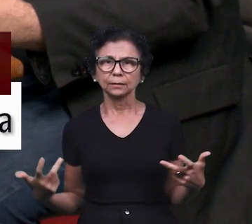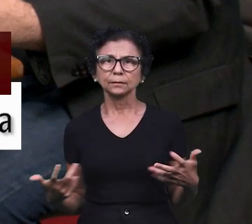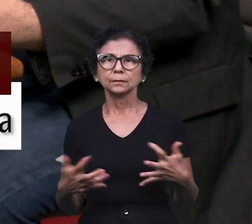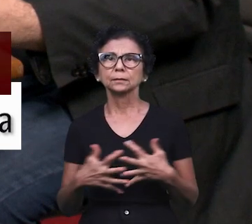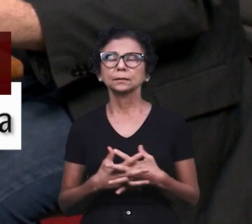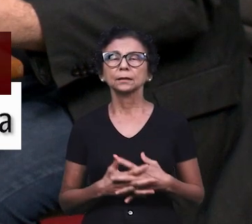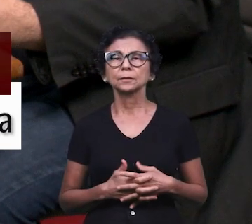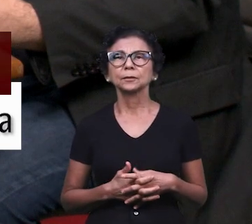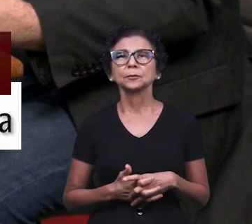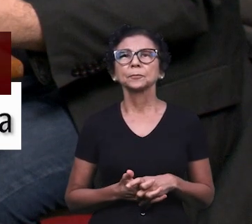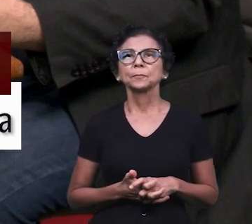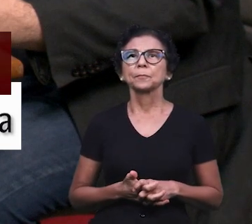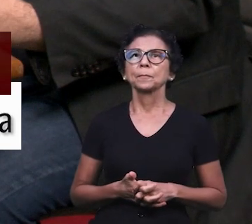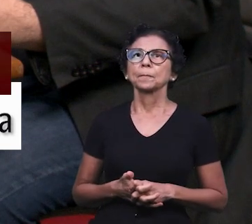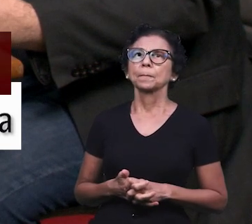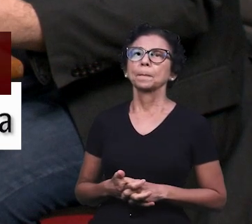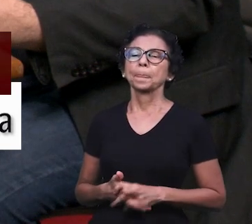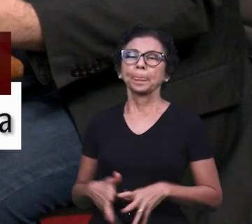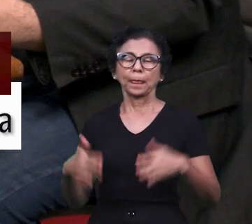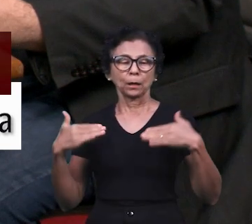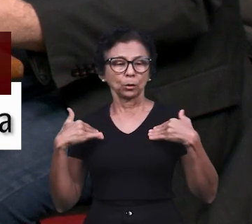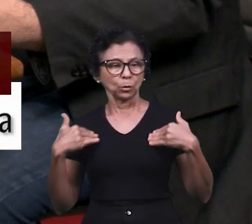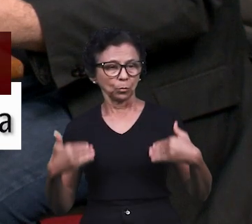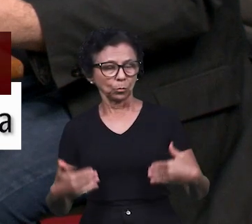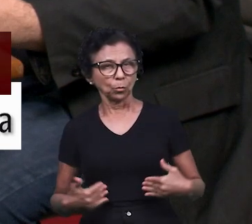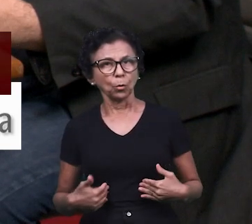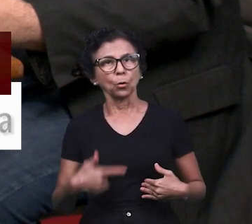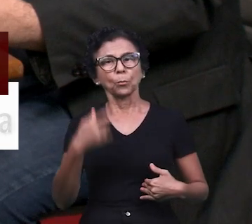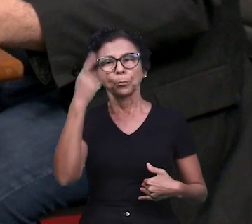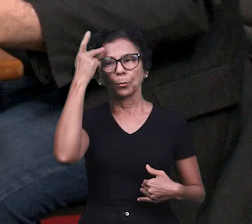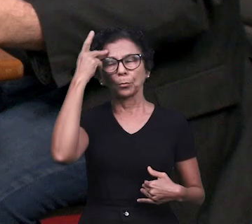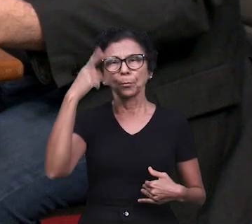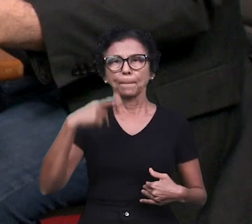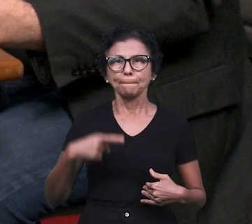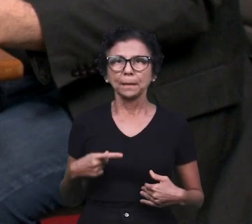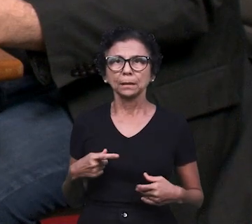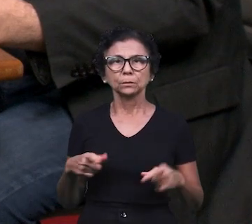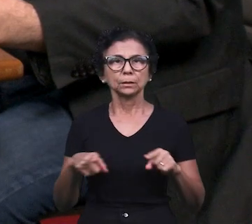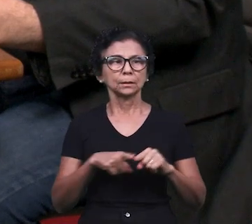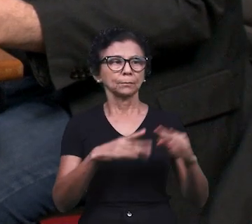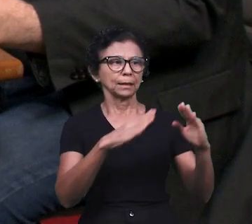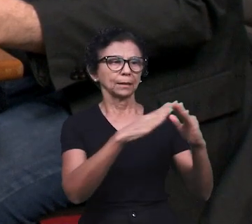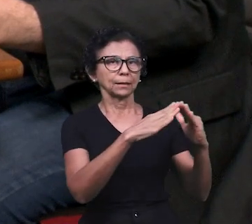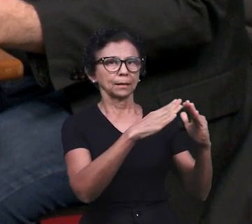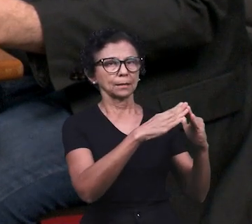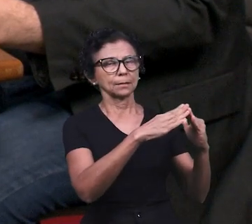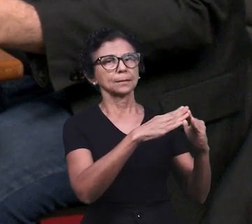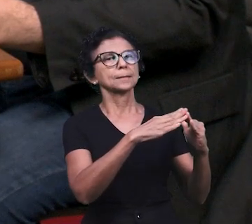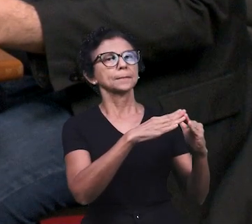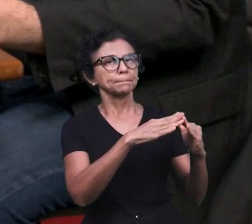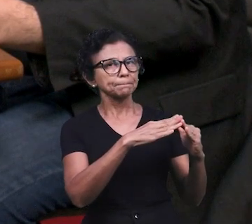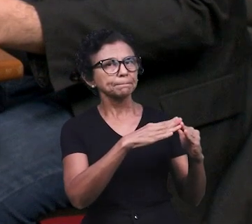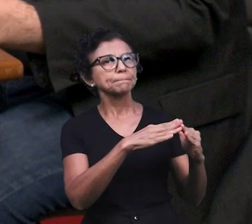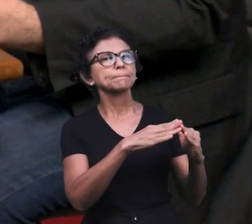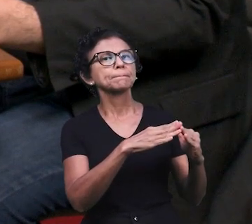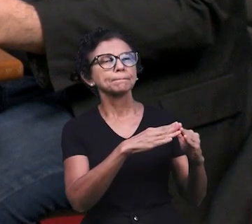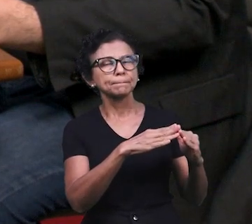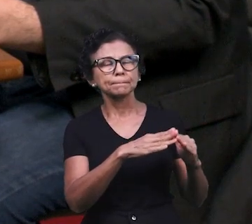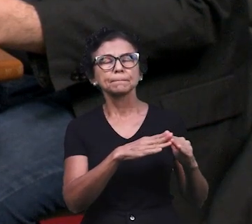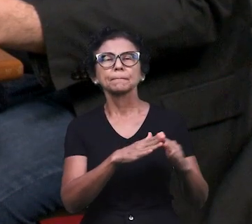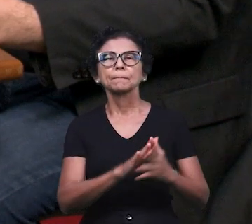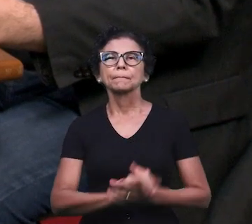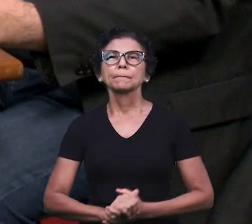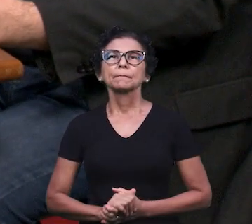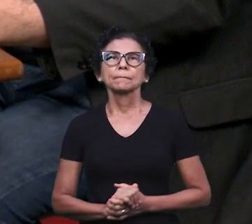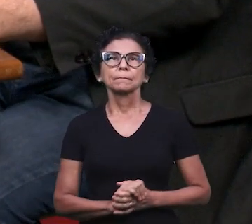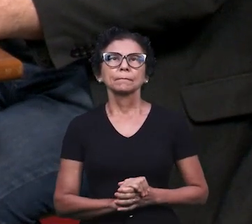e aquelas que eram no corpo humano e também na casa. E na casa. Também na casa. E foi